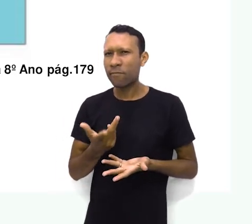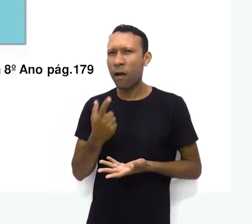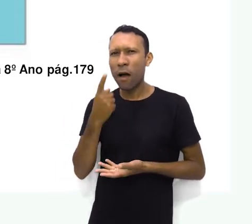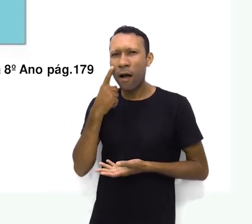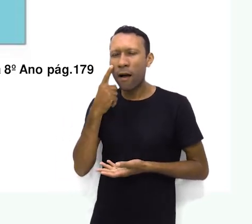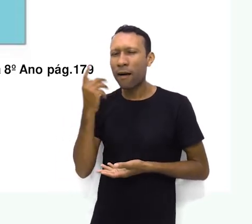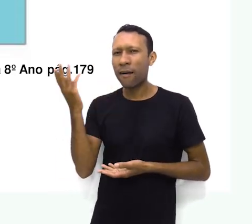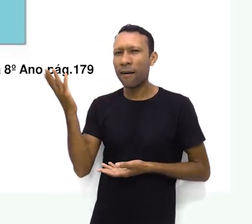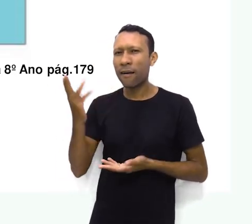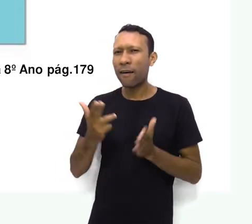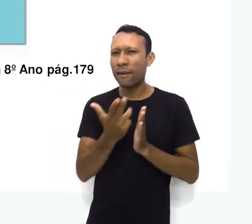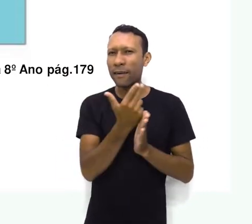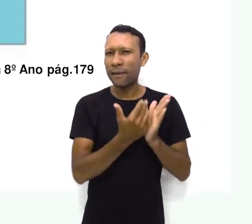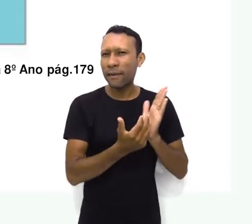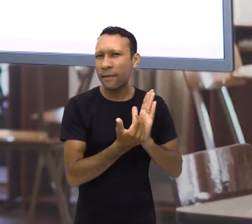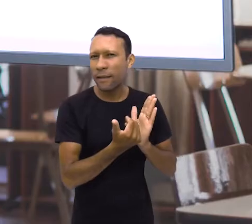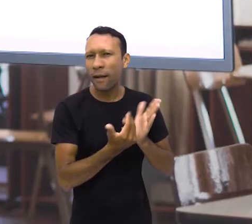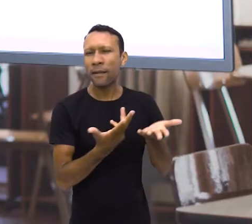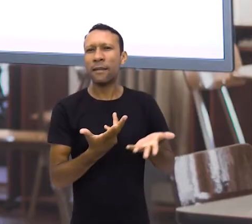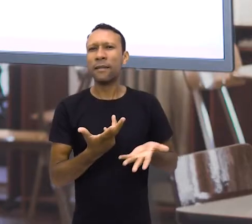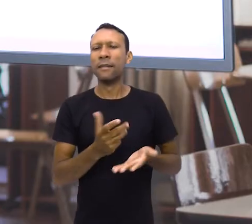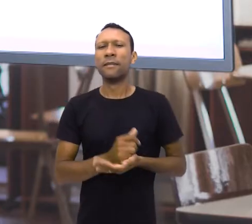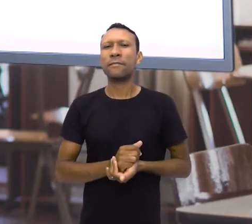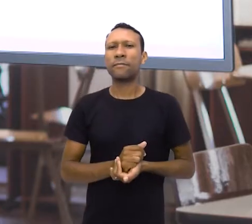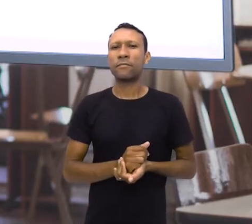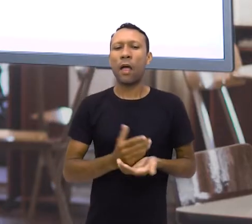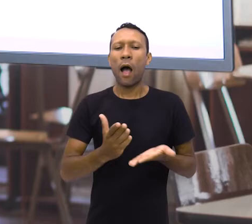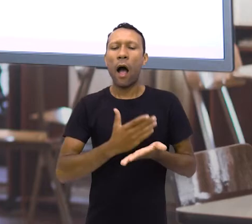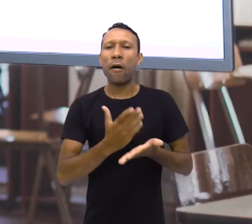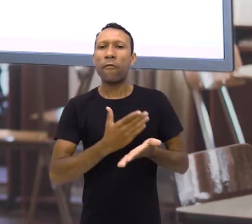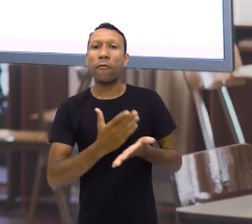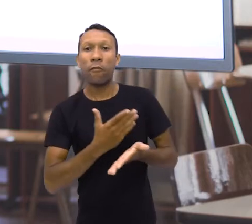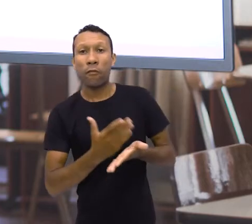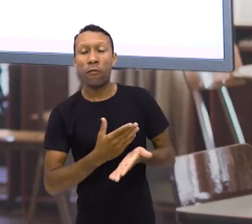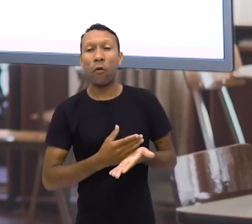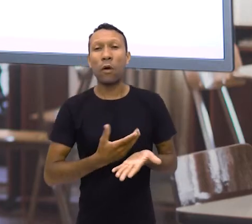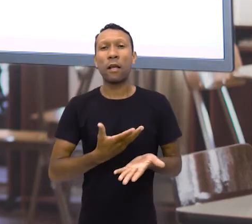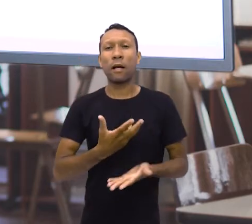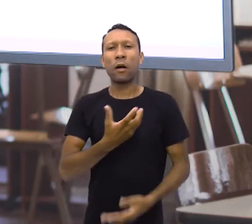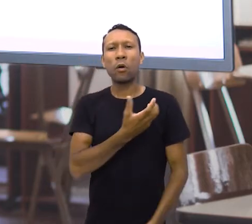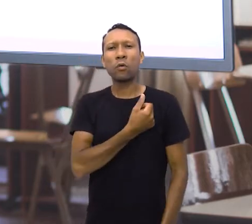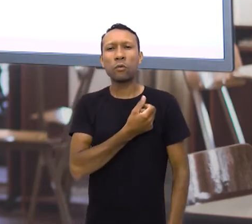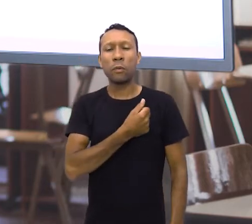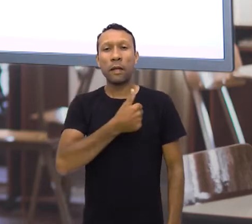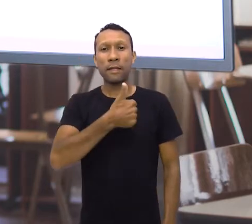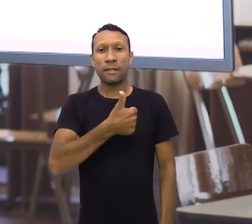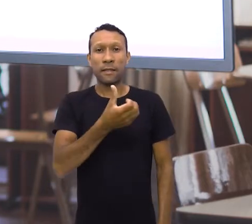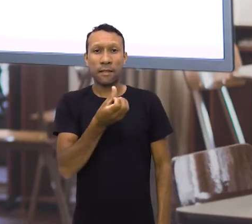figura que está no livro Trilhas de Matemática, do 8º ano, na página 179.